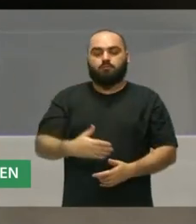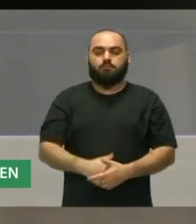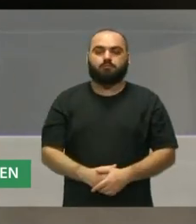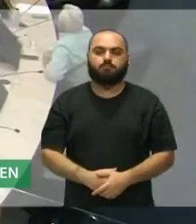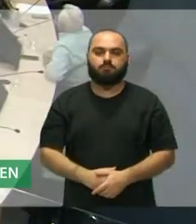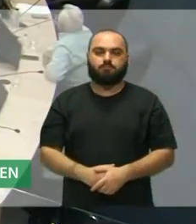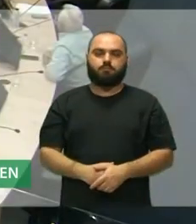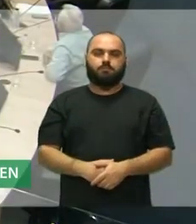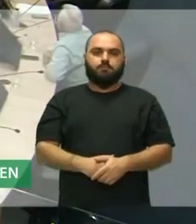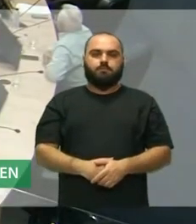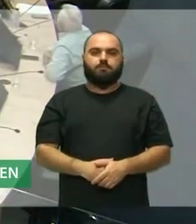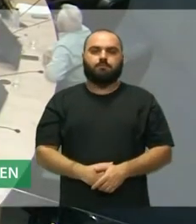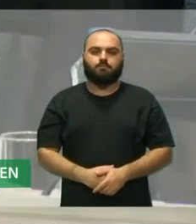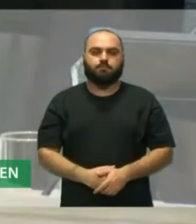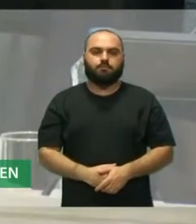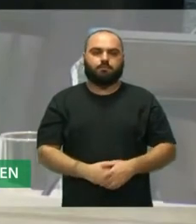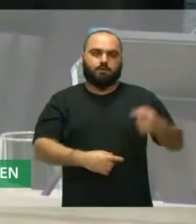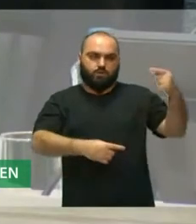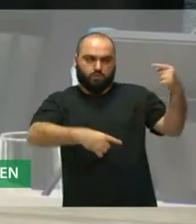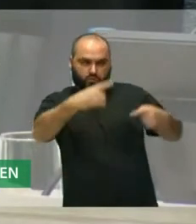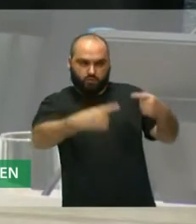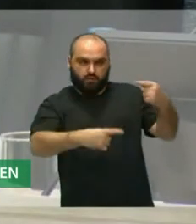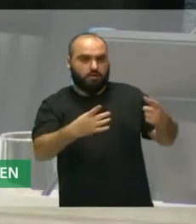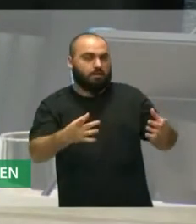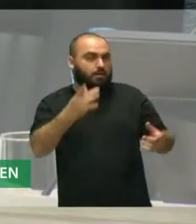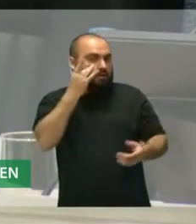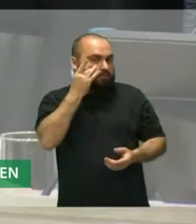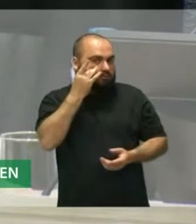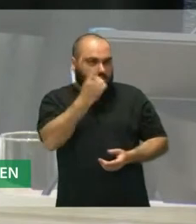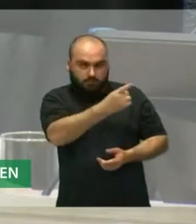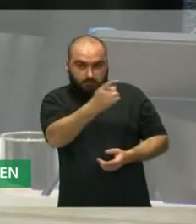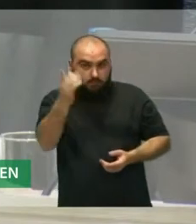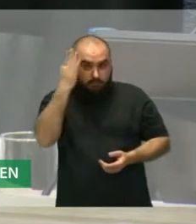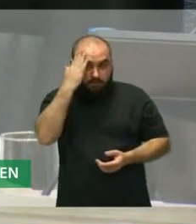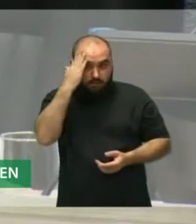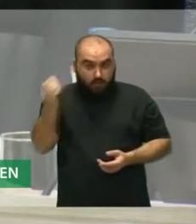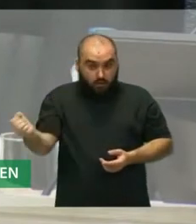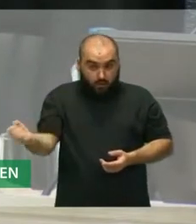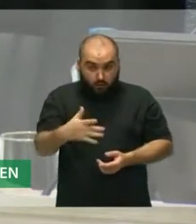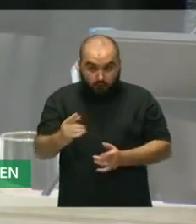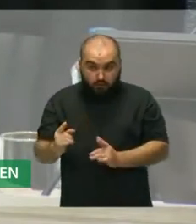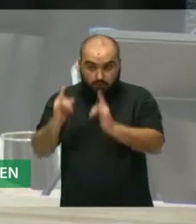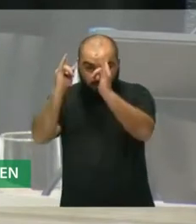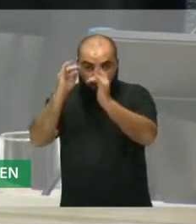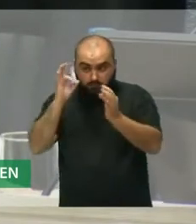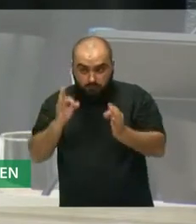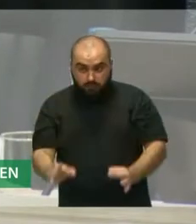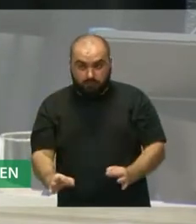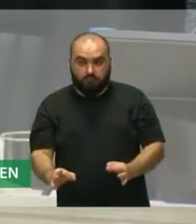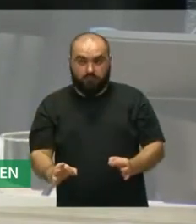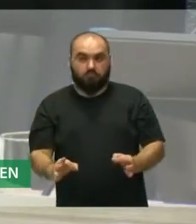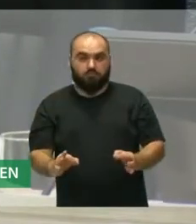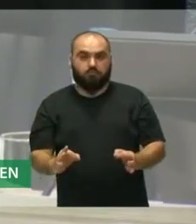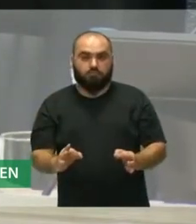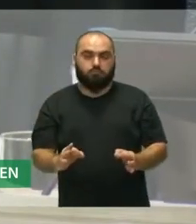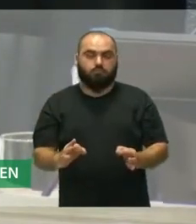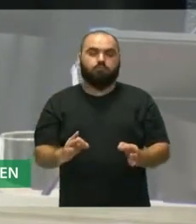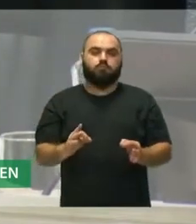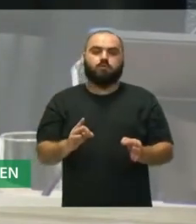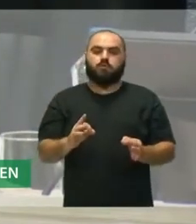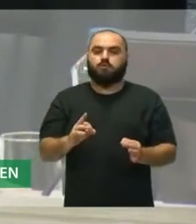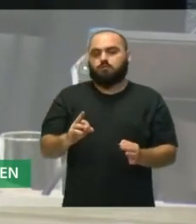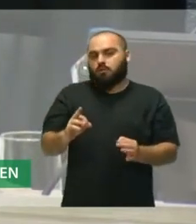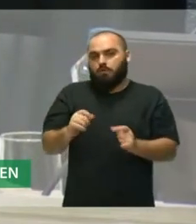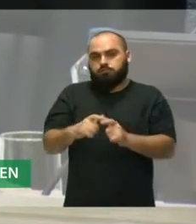Nós estamos discutindo custeio. É claro que todos compreendem que é um novo hospital, né? Nós vamos duplicar, aumentar o número de